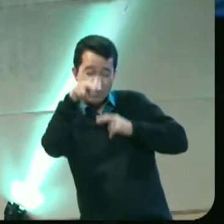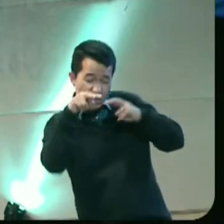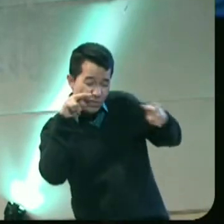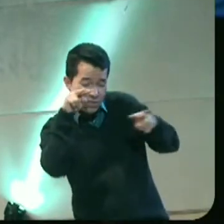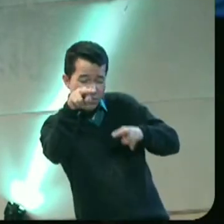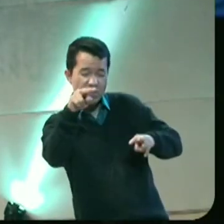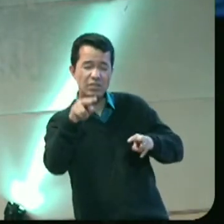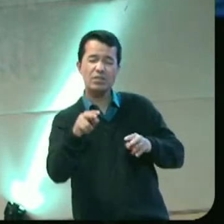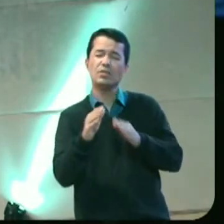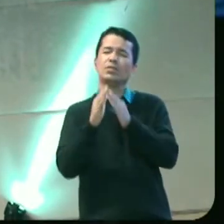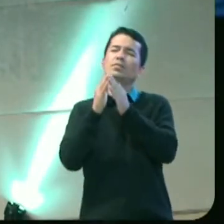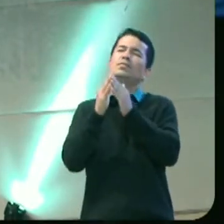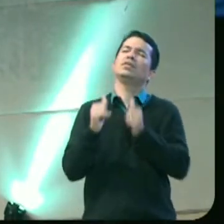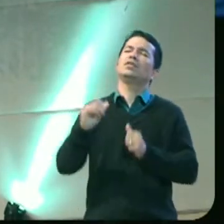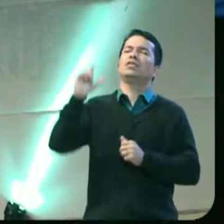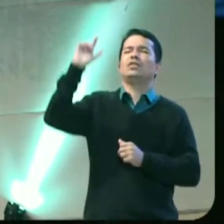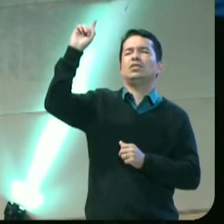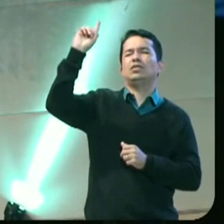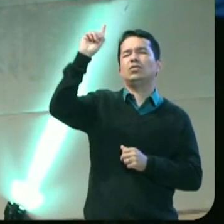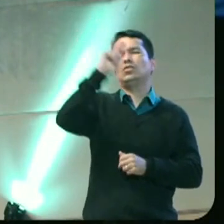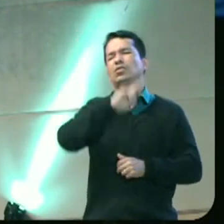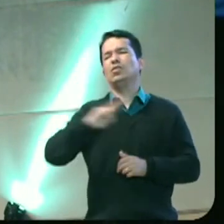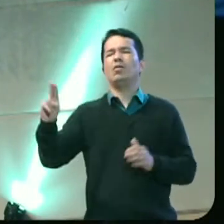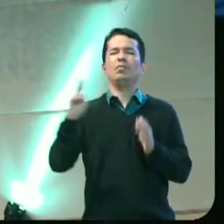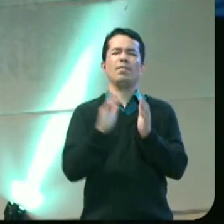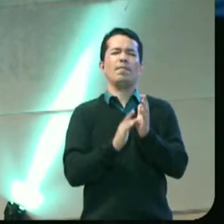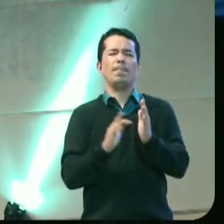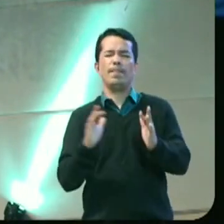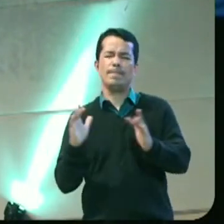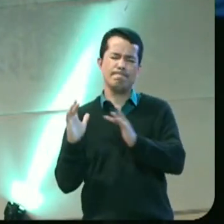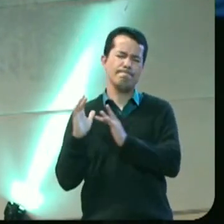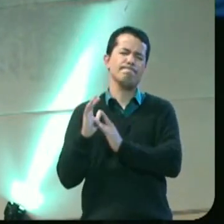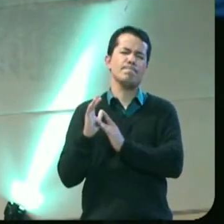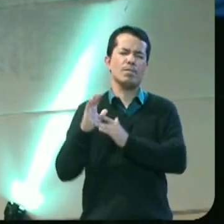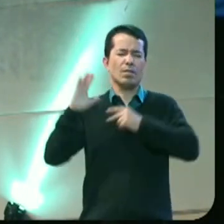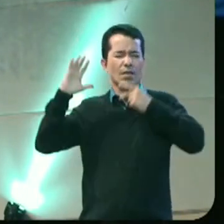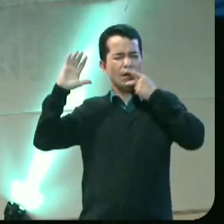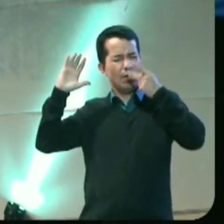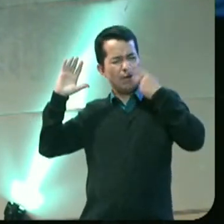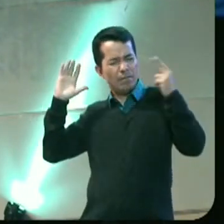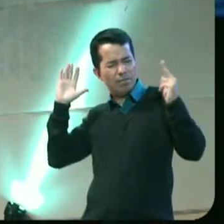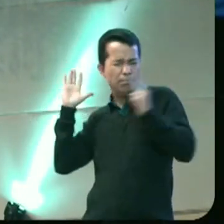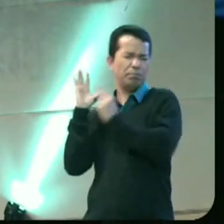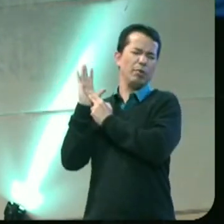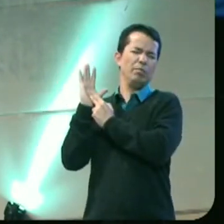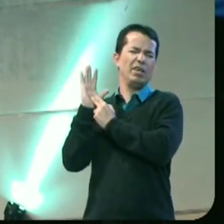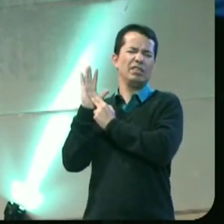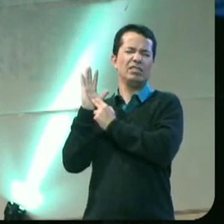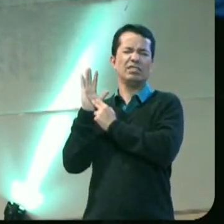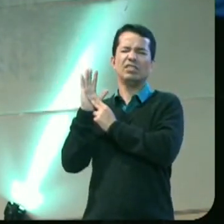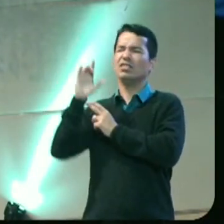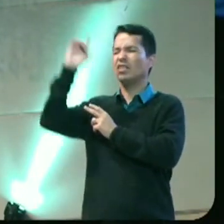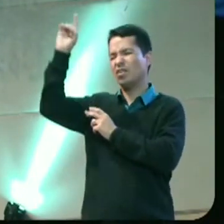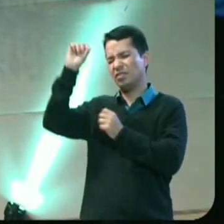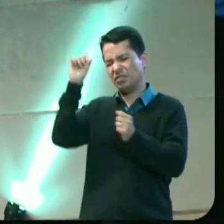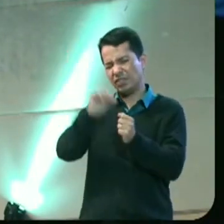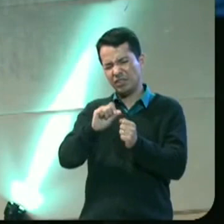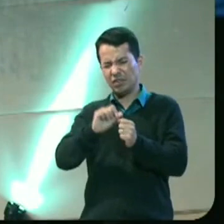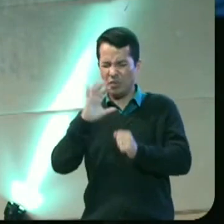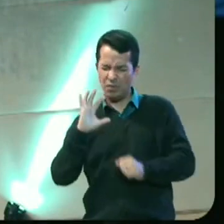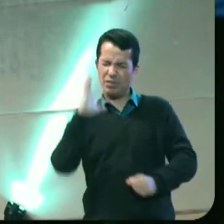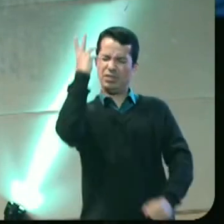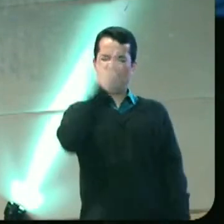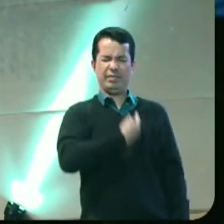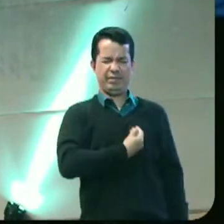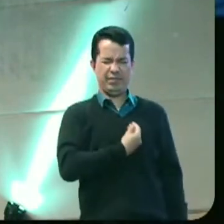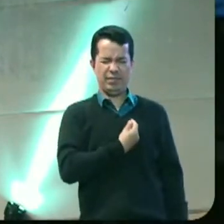por completo. Cumpre a tua promessa, Deus. Salva-os, Deus, das consequências do pecado, e que eles